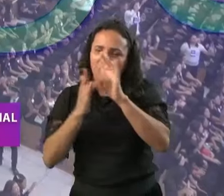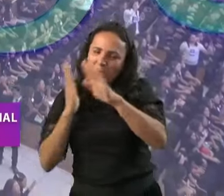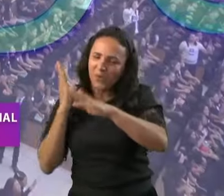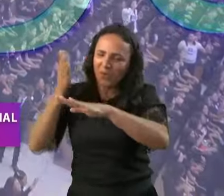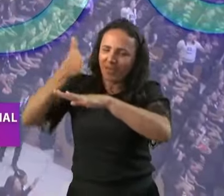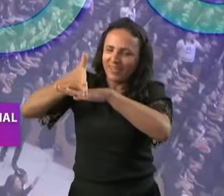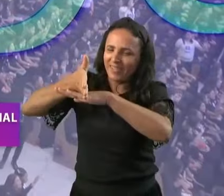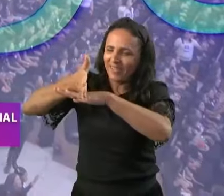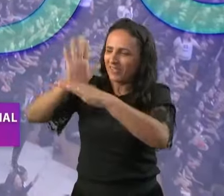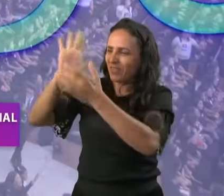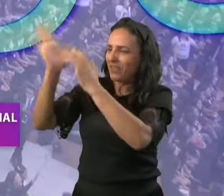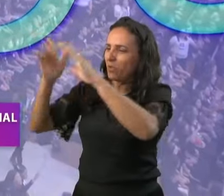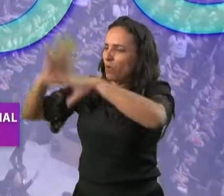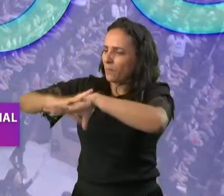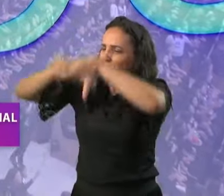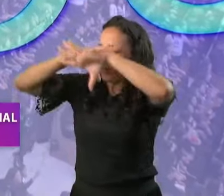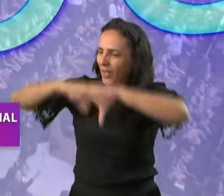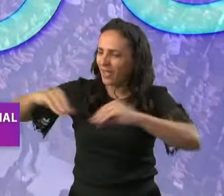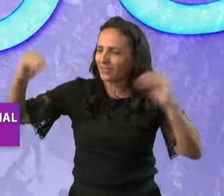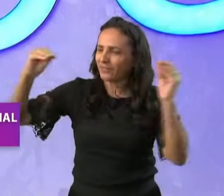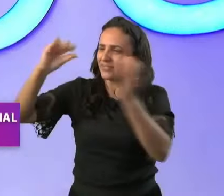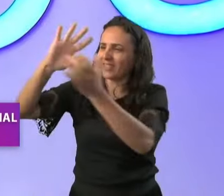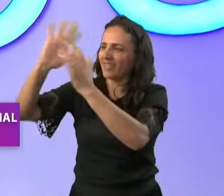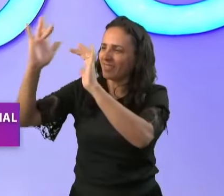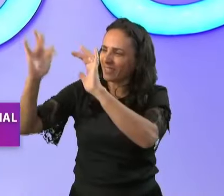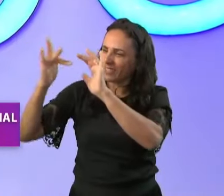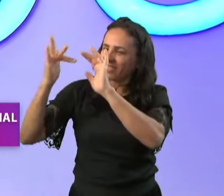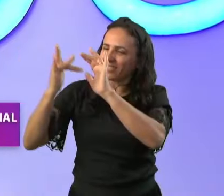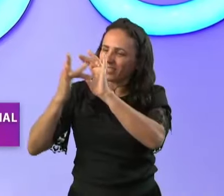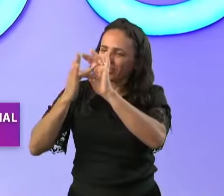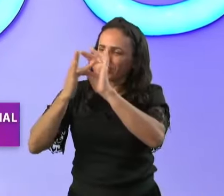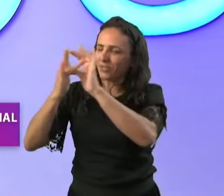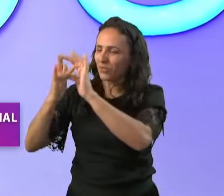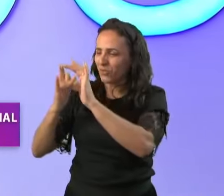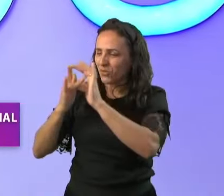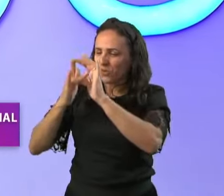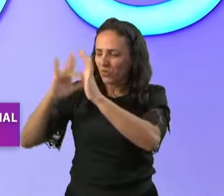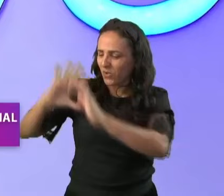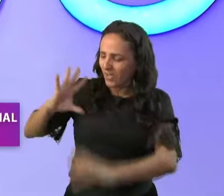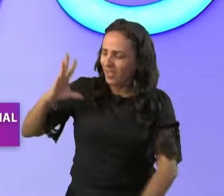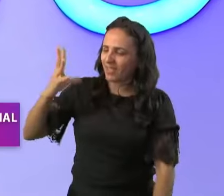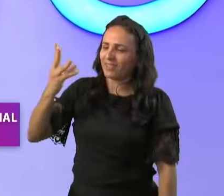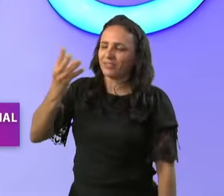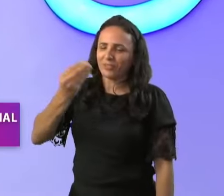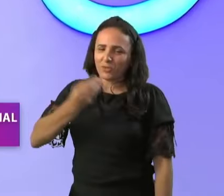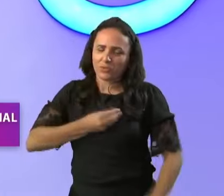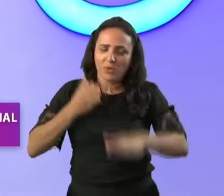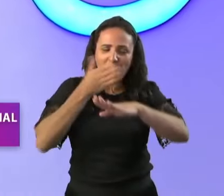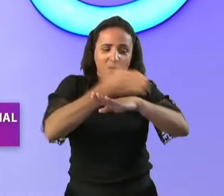cura, Ele é vivo, Ele é poderoso, Ele é salvação. Ele está